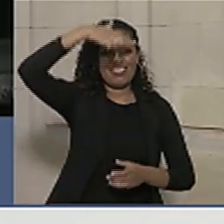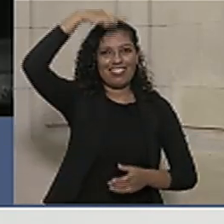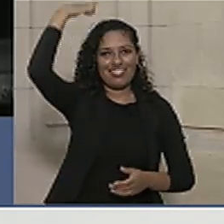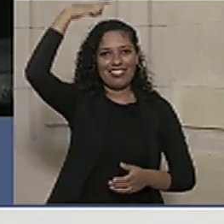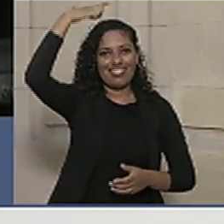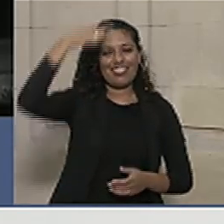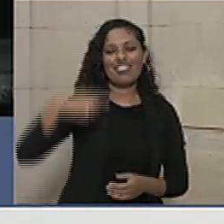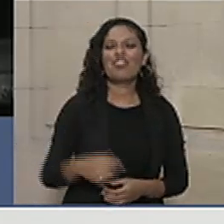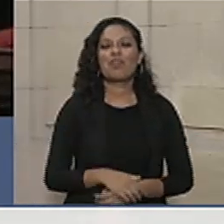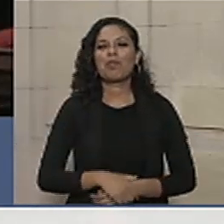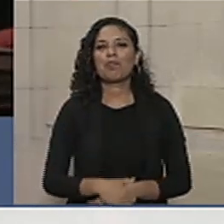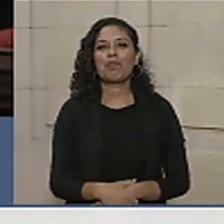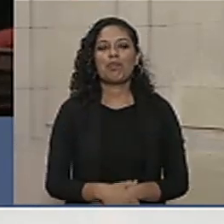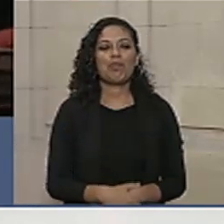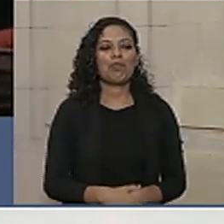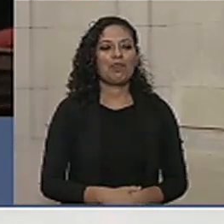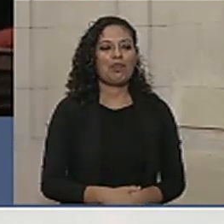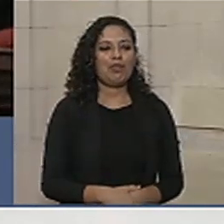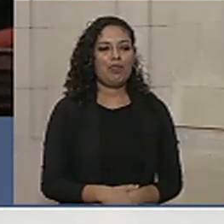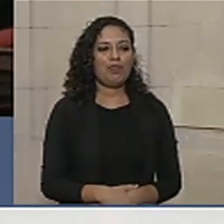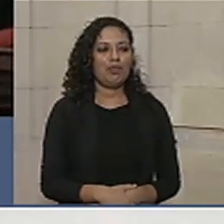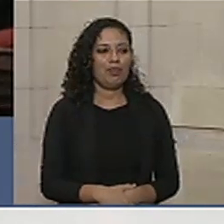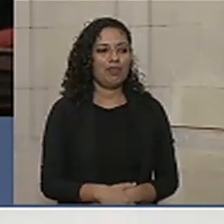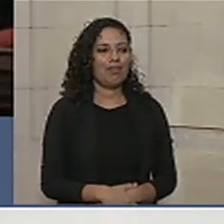Correia da Rocha.